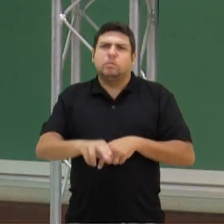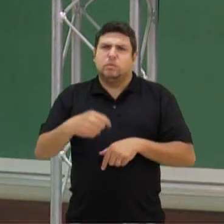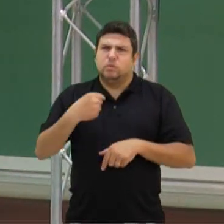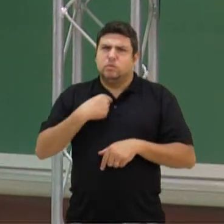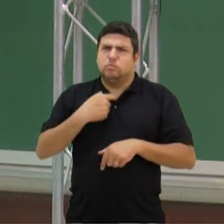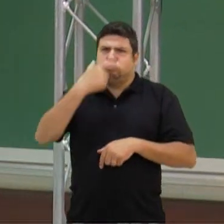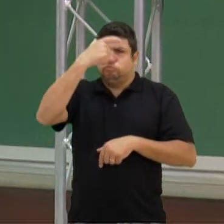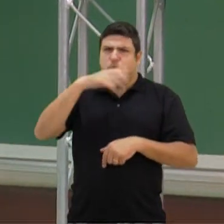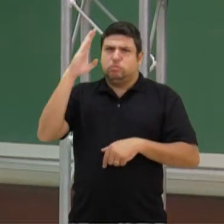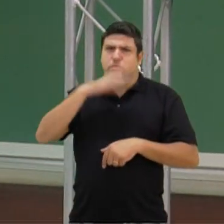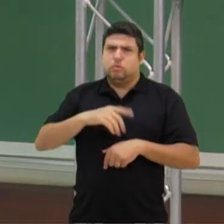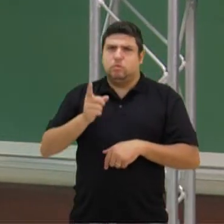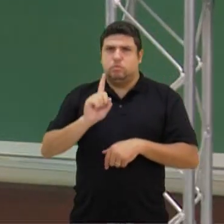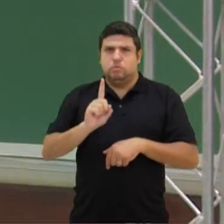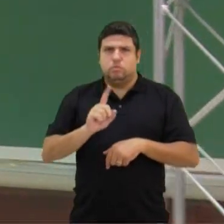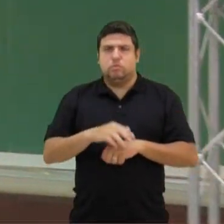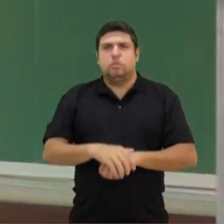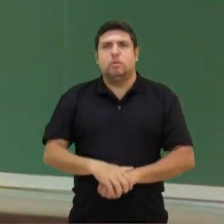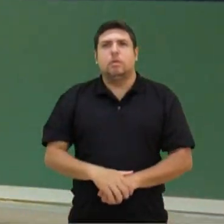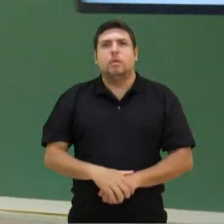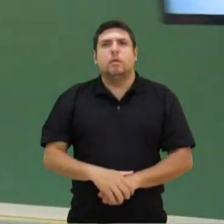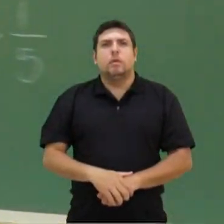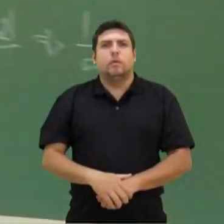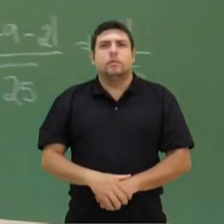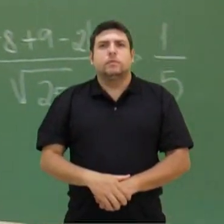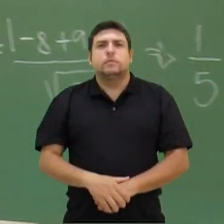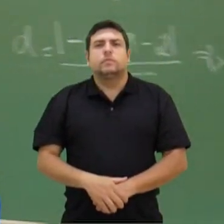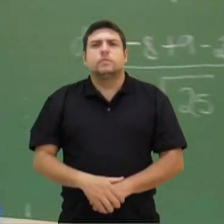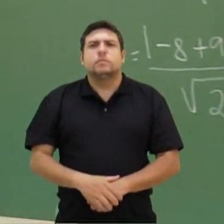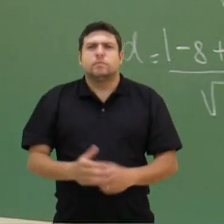assim. Vem comigo aqui.